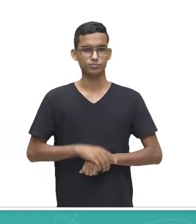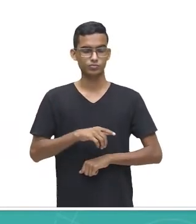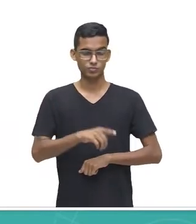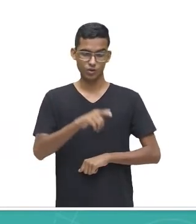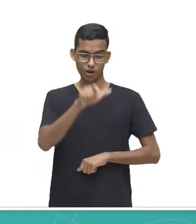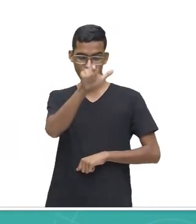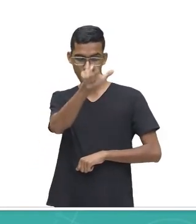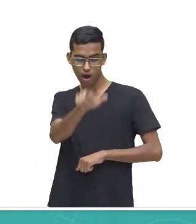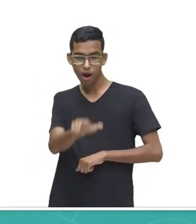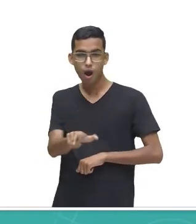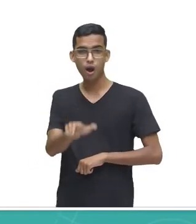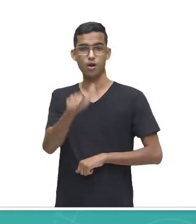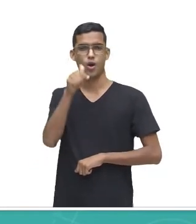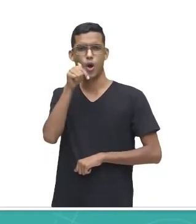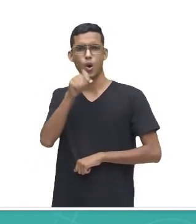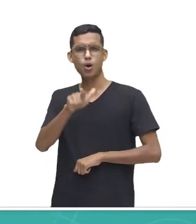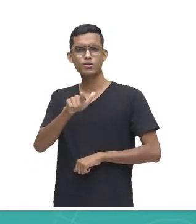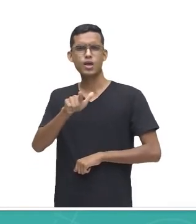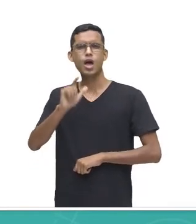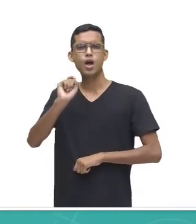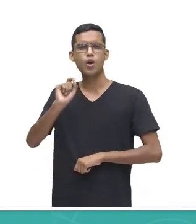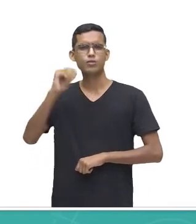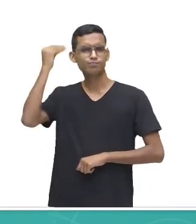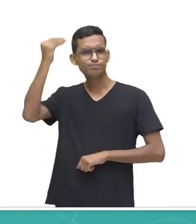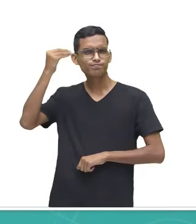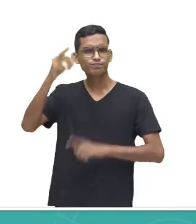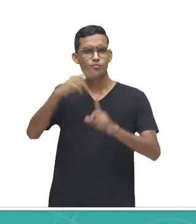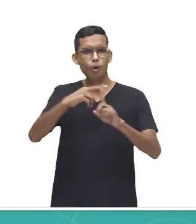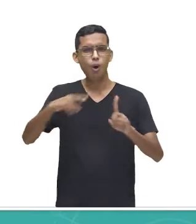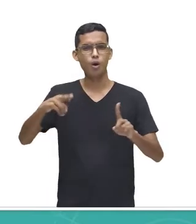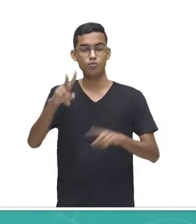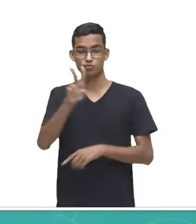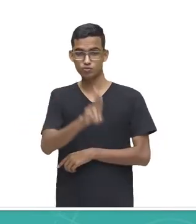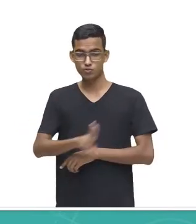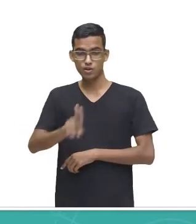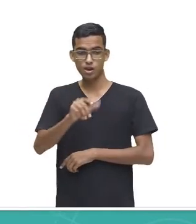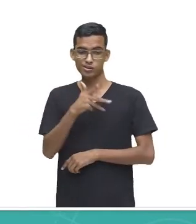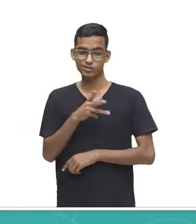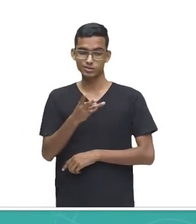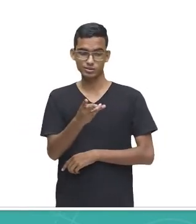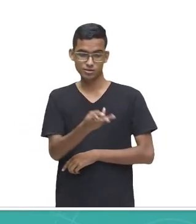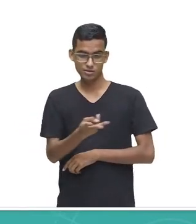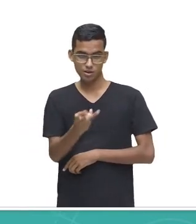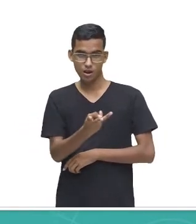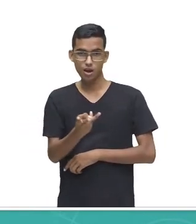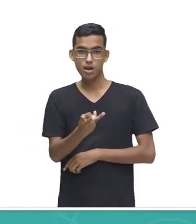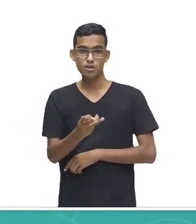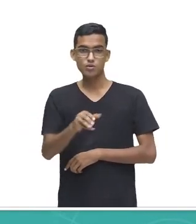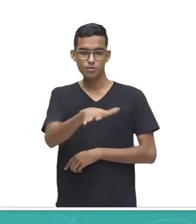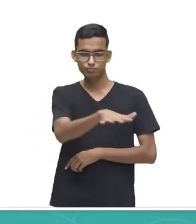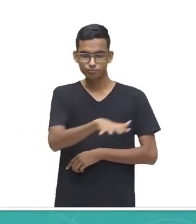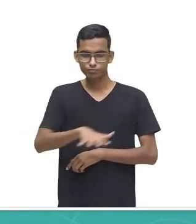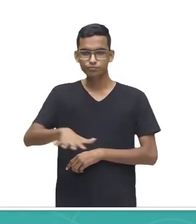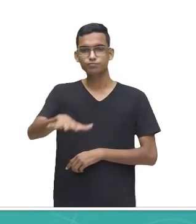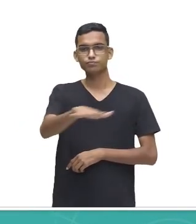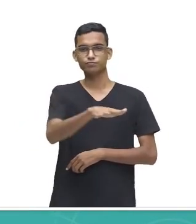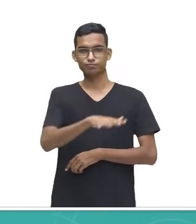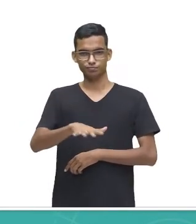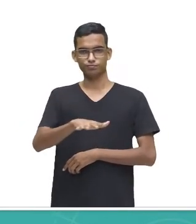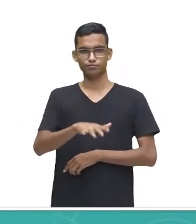religiosa nestas 3 dimensões. Certo? Deu para entender? Vamos